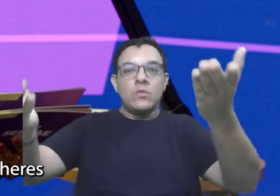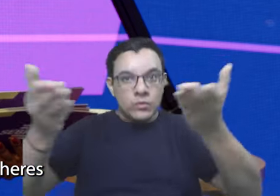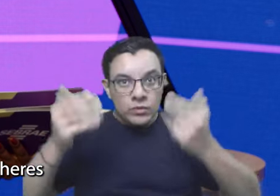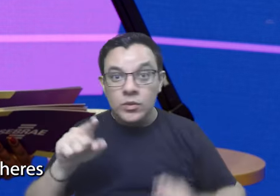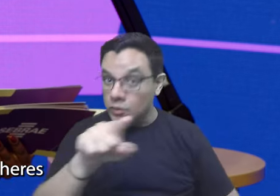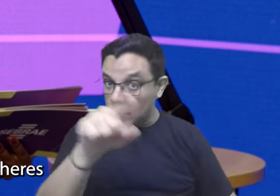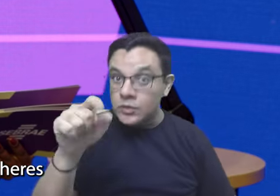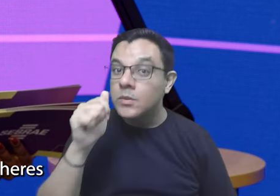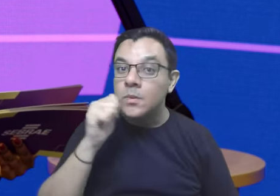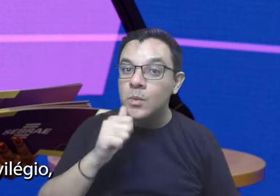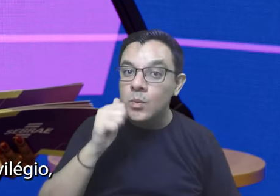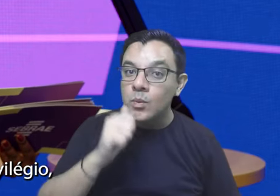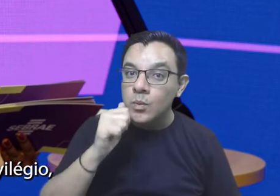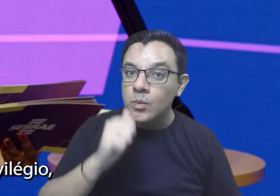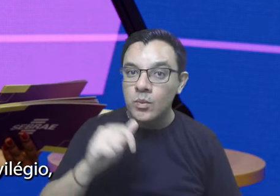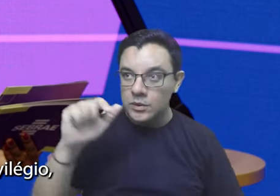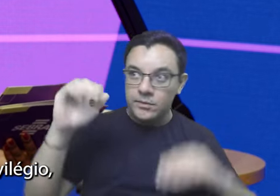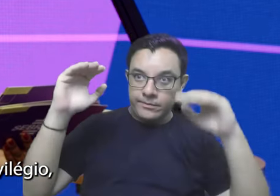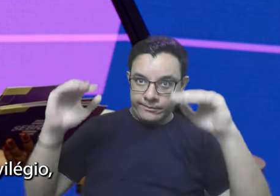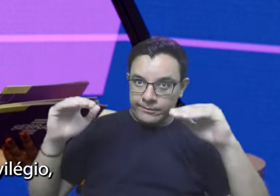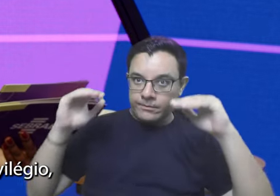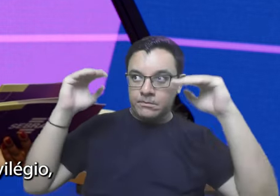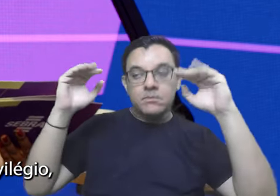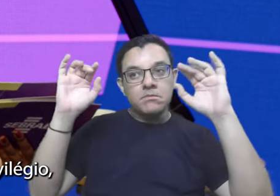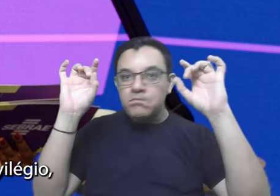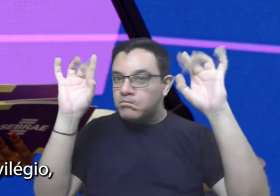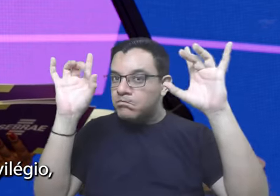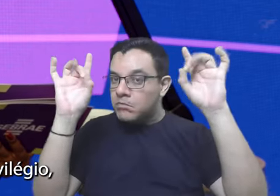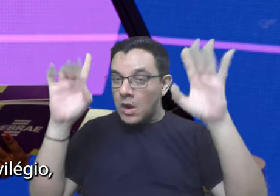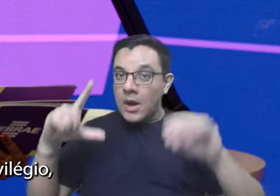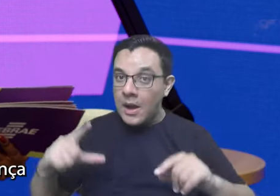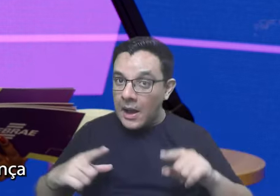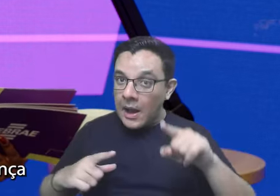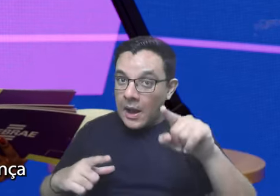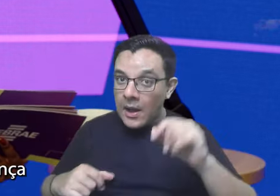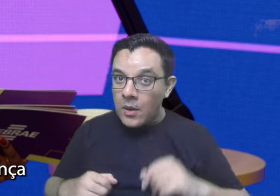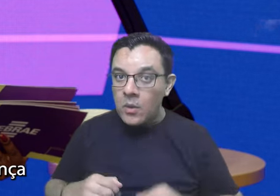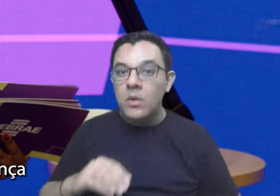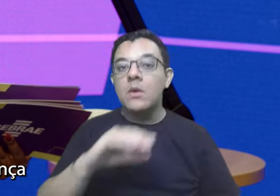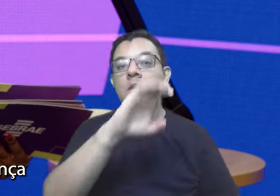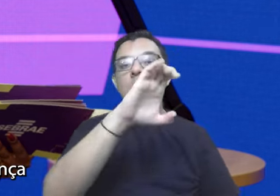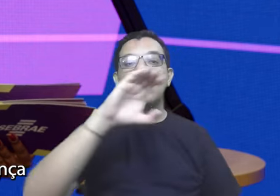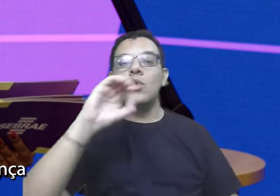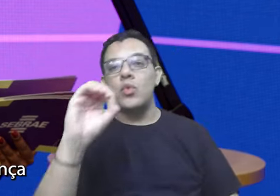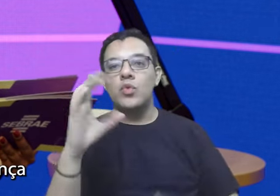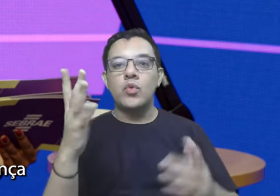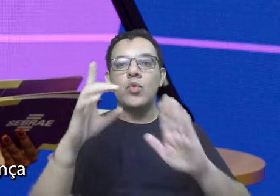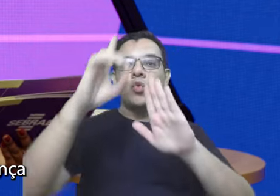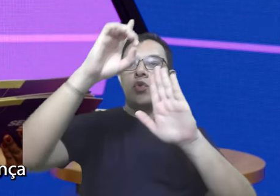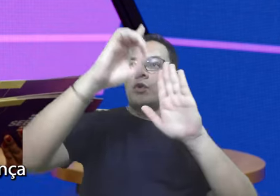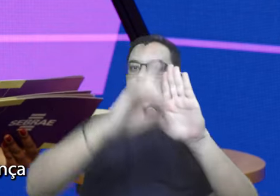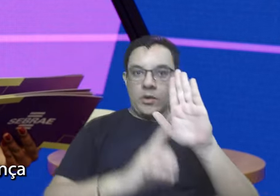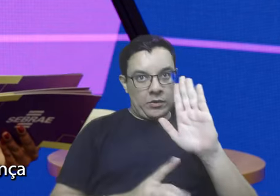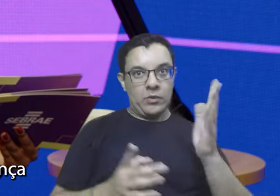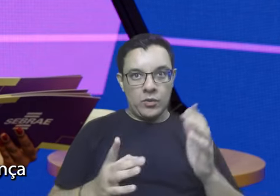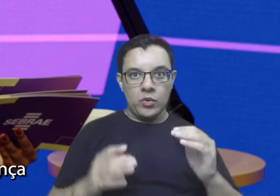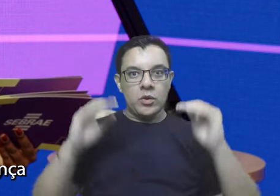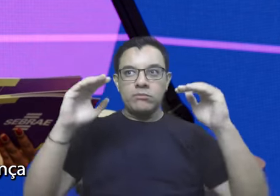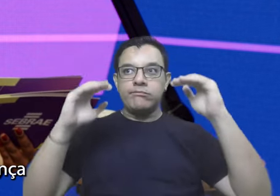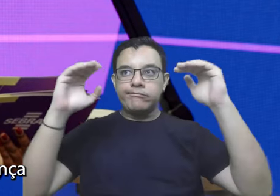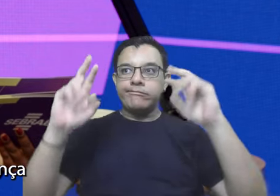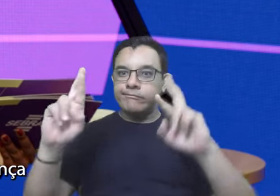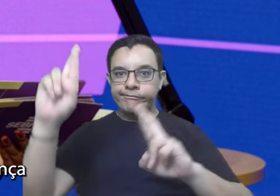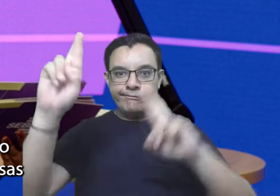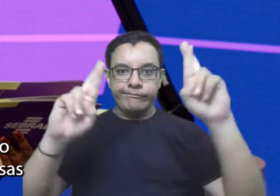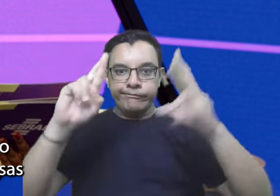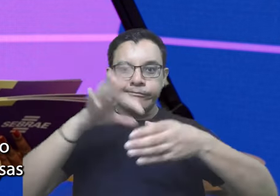as mulheres né que estão numa posição de Privilégio se diretora encargos de chefia e